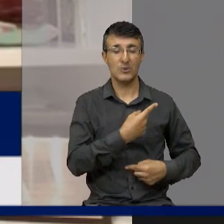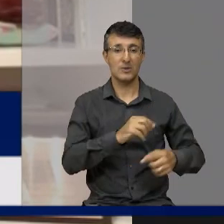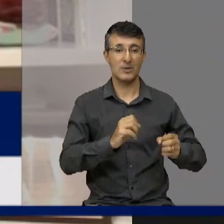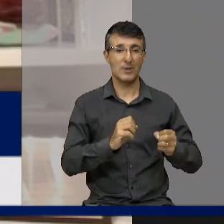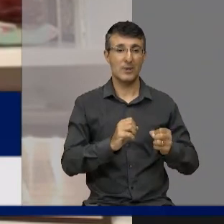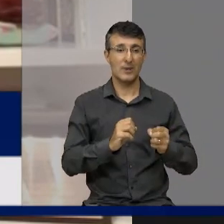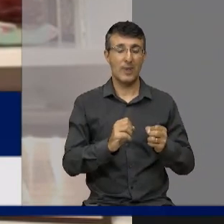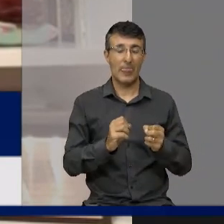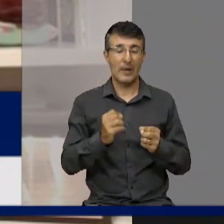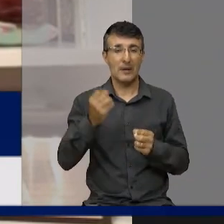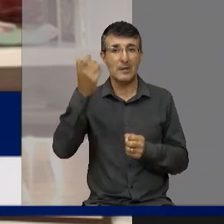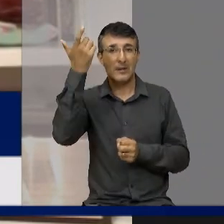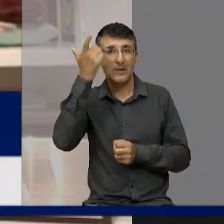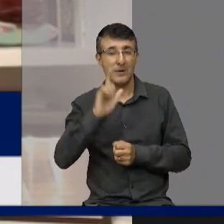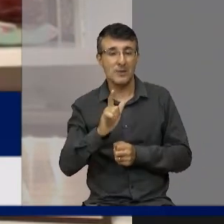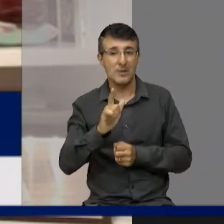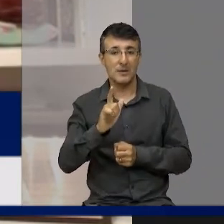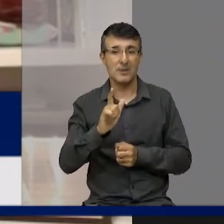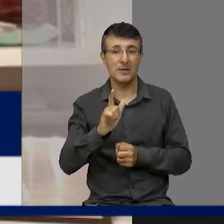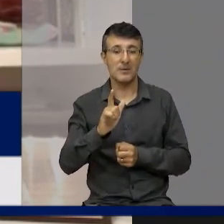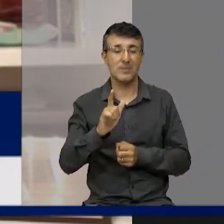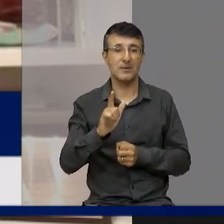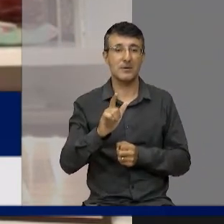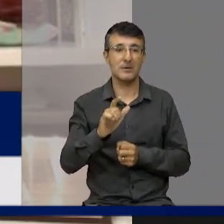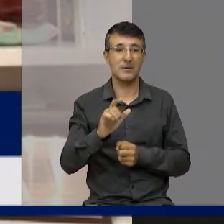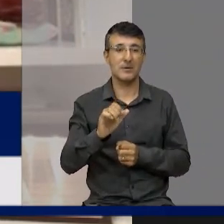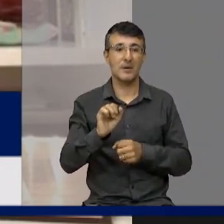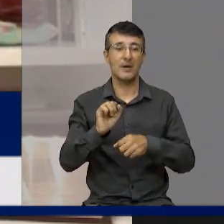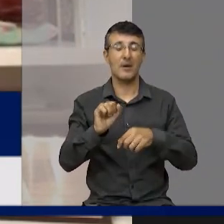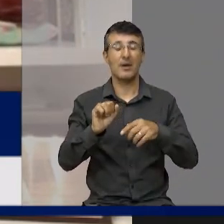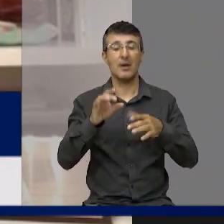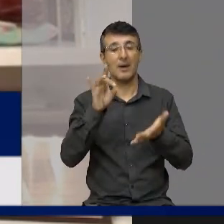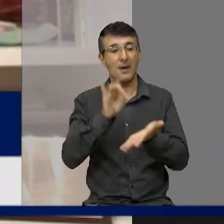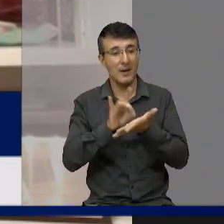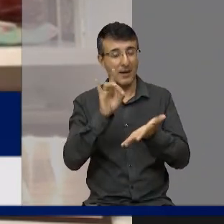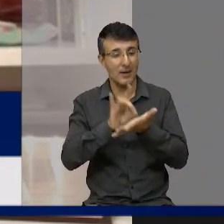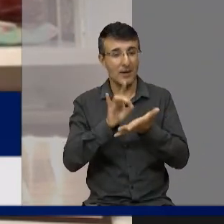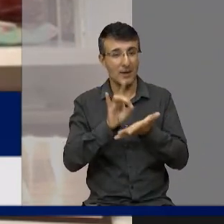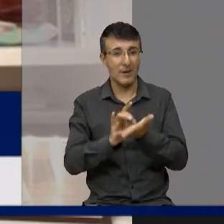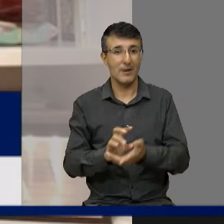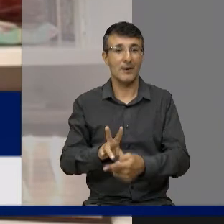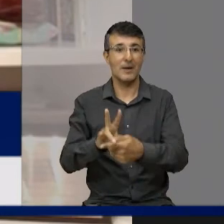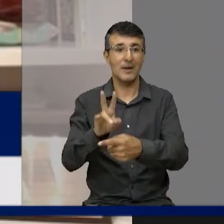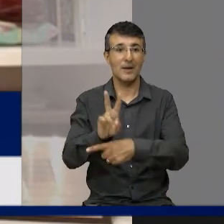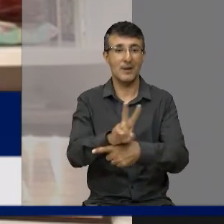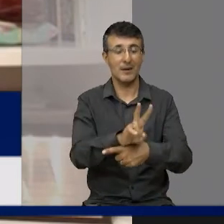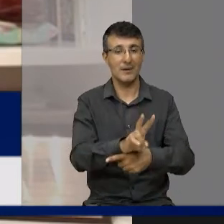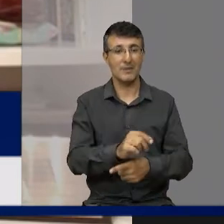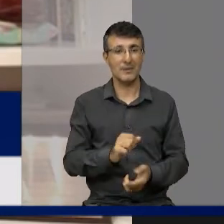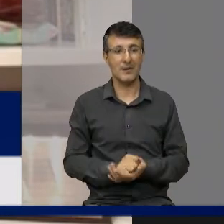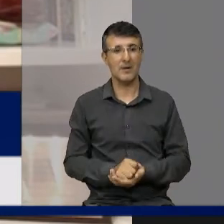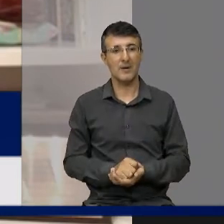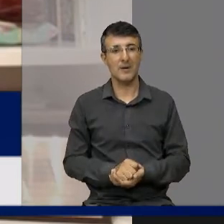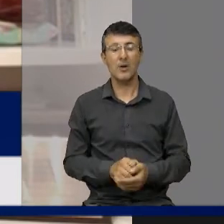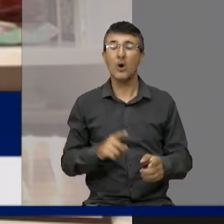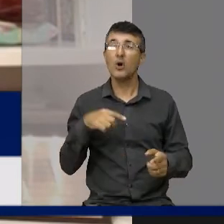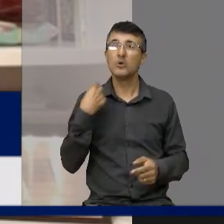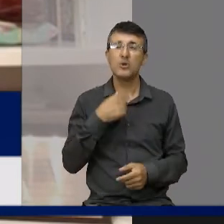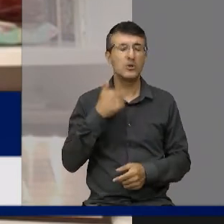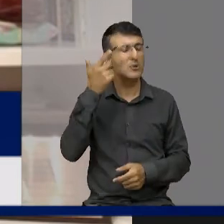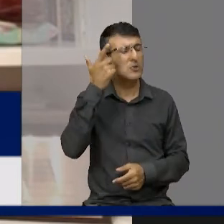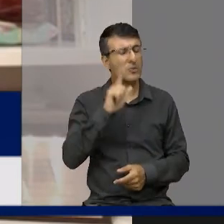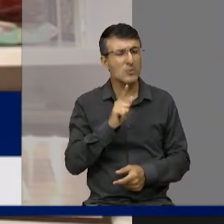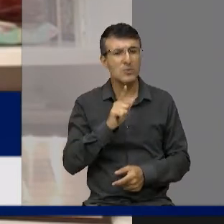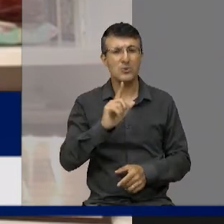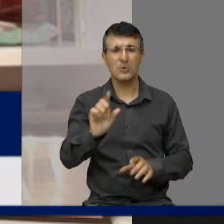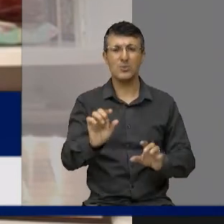só pensando nessa questão da delegacia, que na verdade vai refletir em todos os outros, a gente não vai conseguir que nenhum